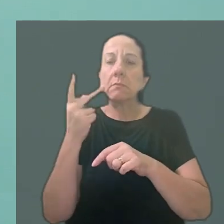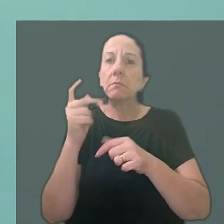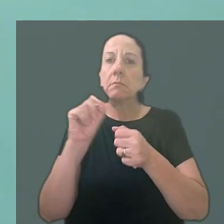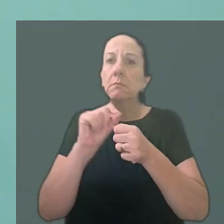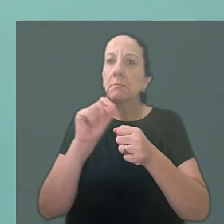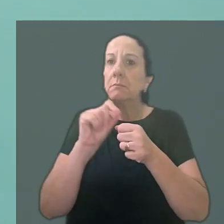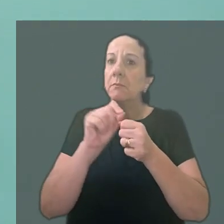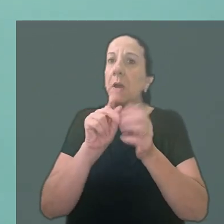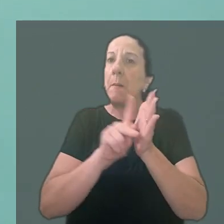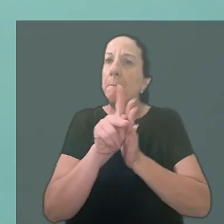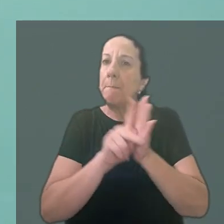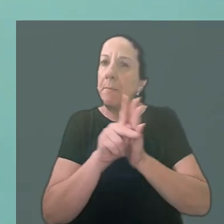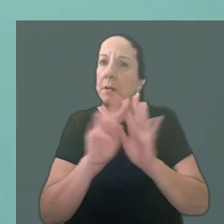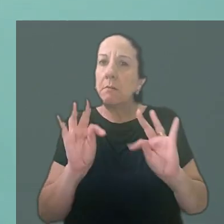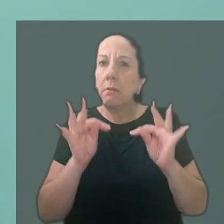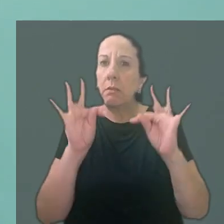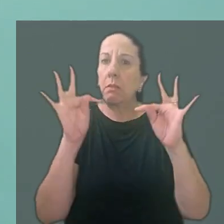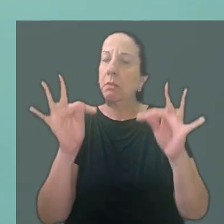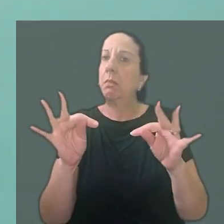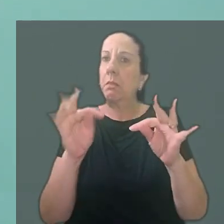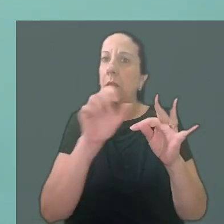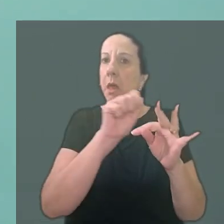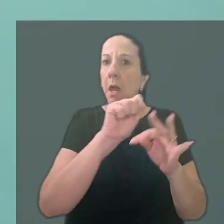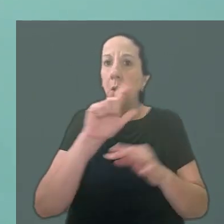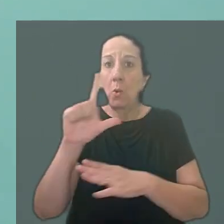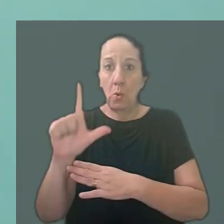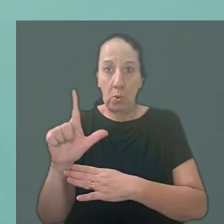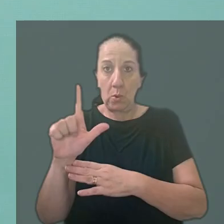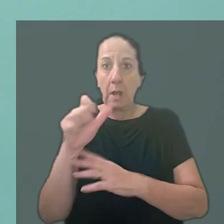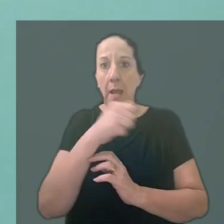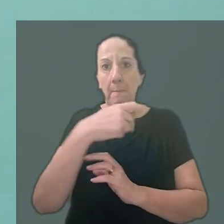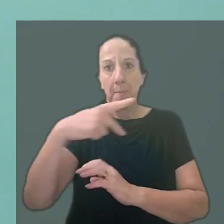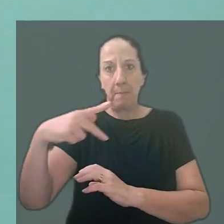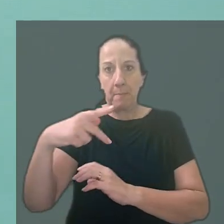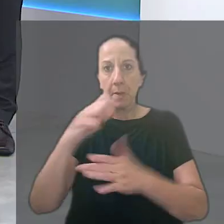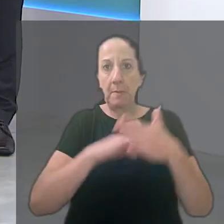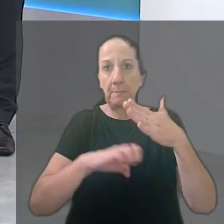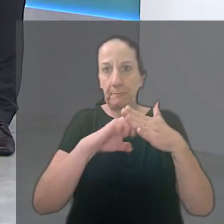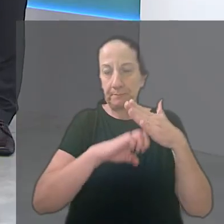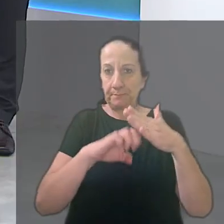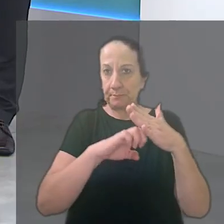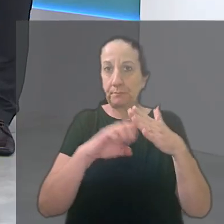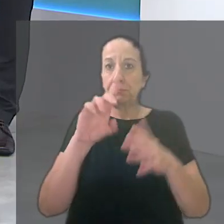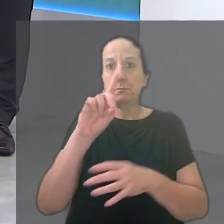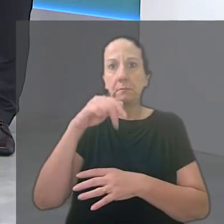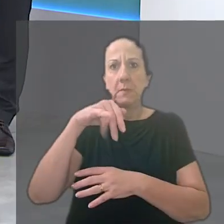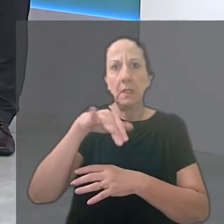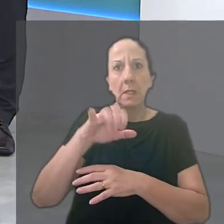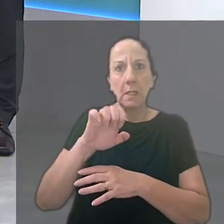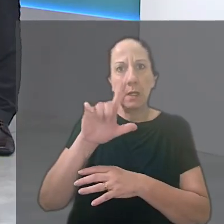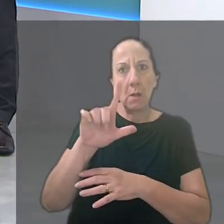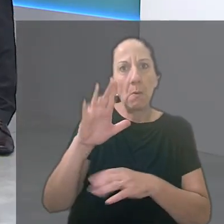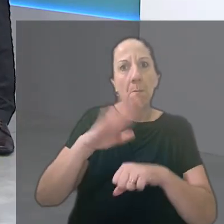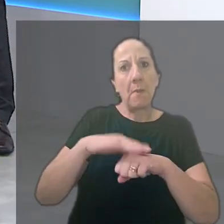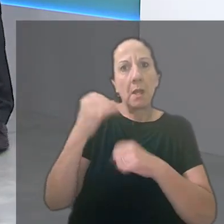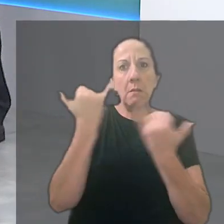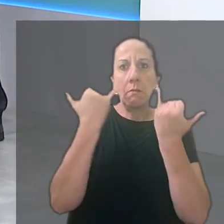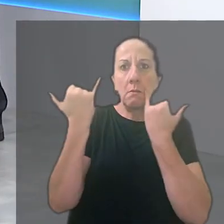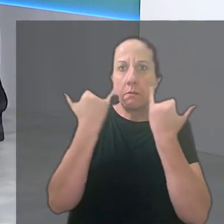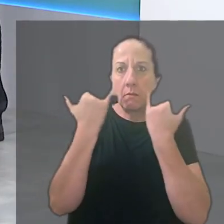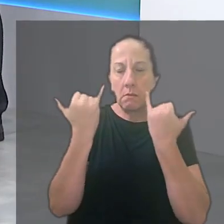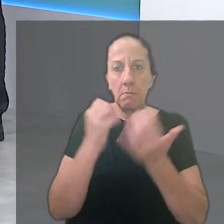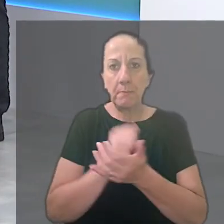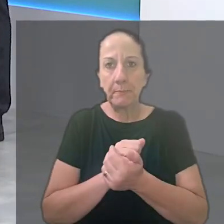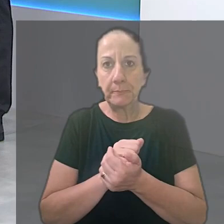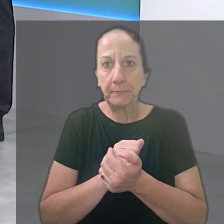havia determinado a realização de perícia técnica no algoritmo do aplicativo da empresa. Daniel Vasques tem mais informações para a